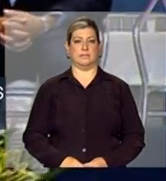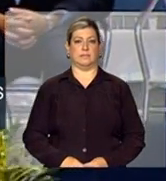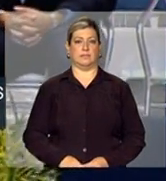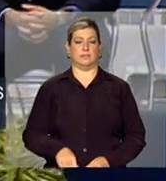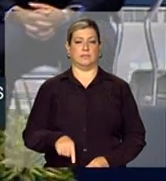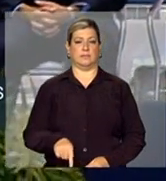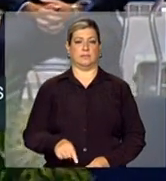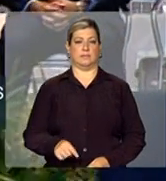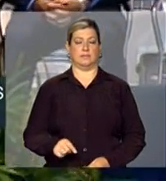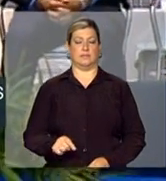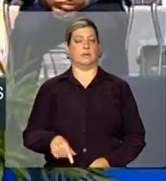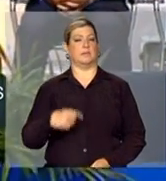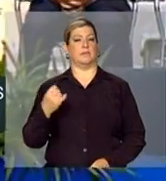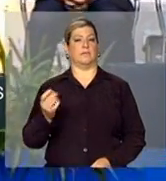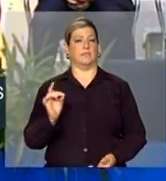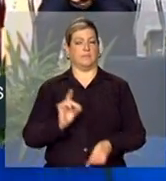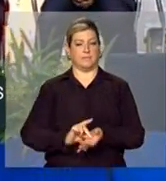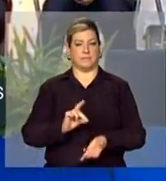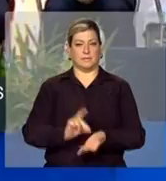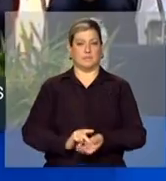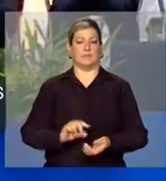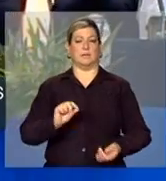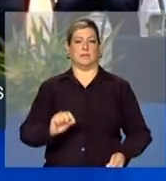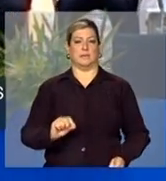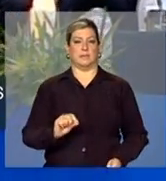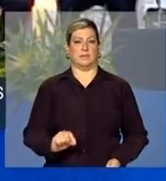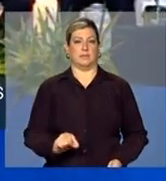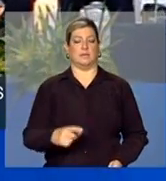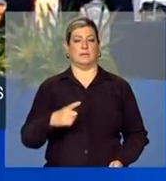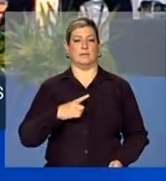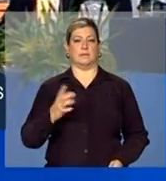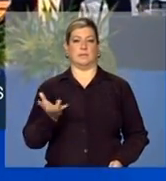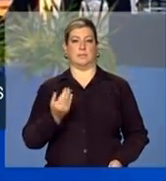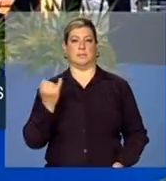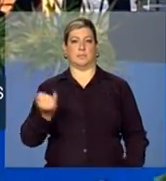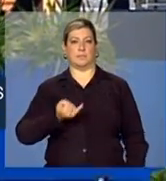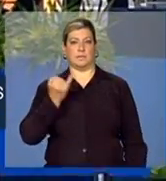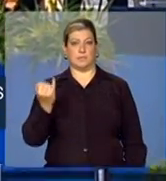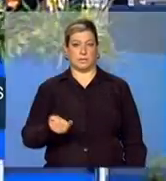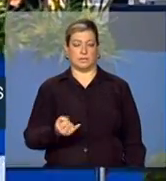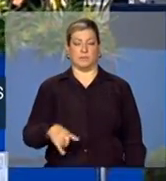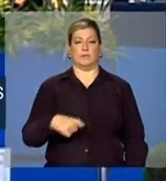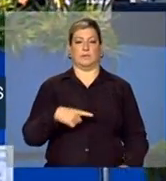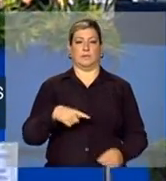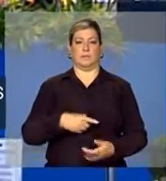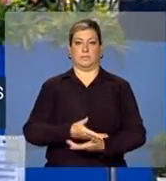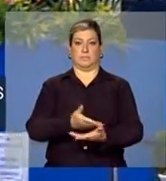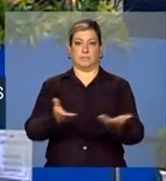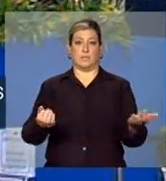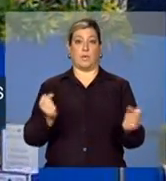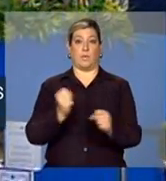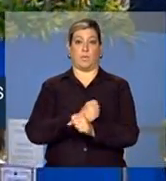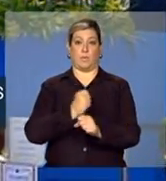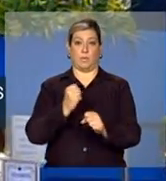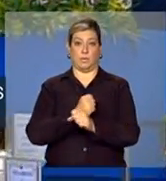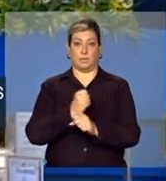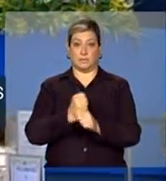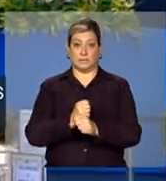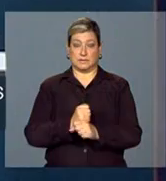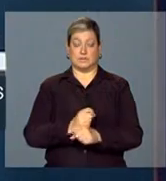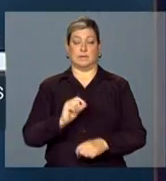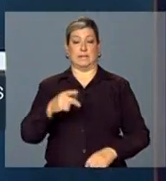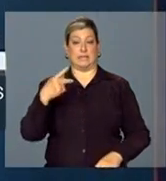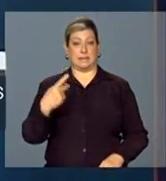nessa verdadeira epopeia que tem sido construir aqui